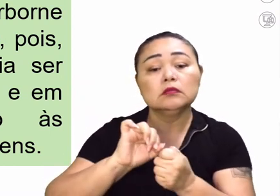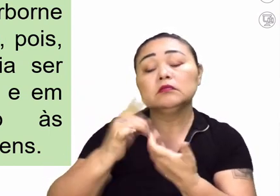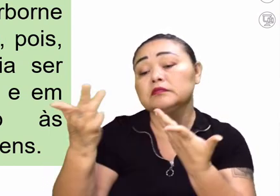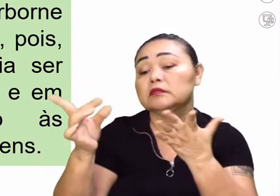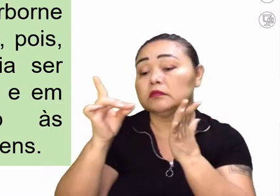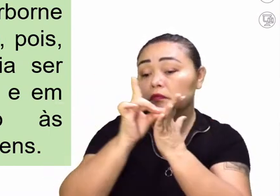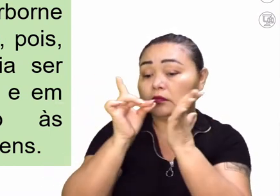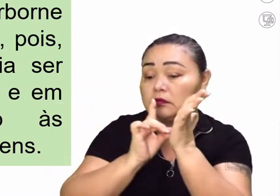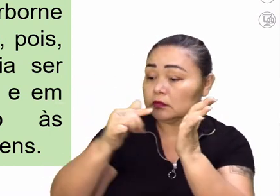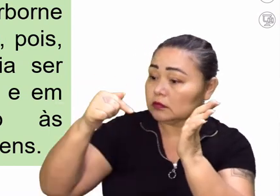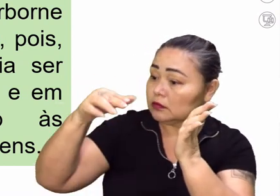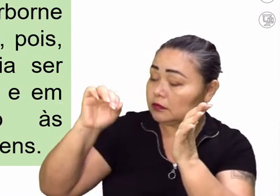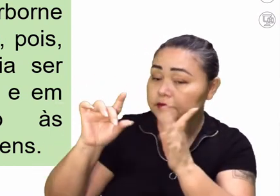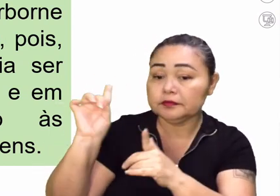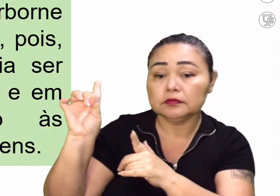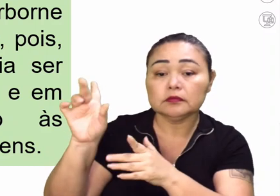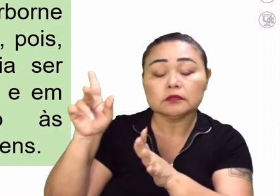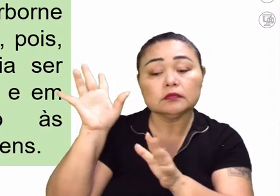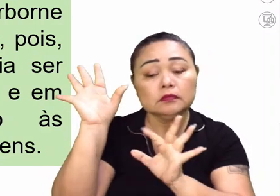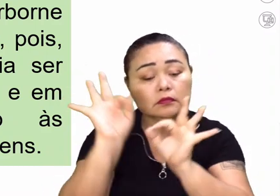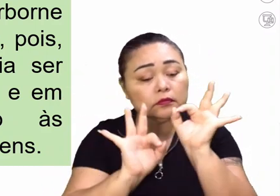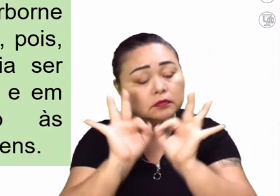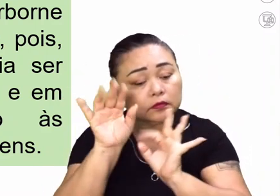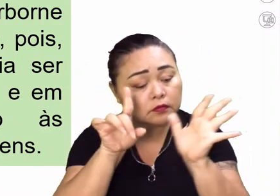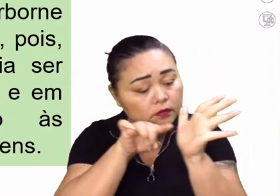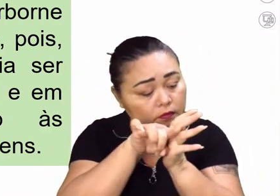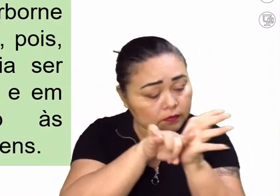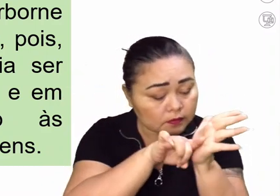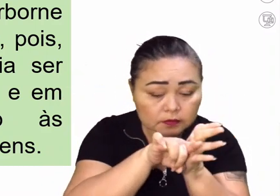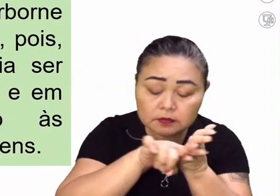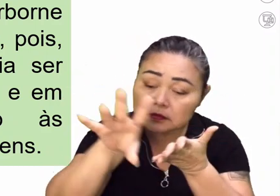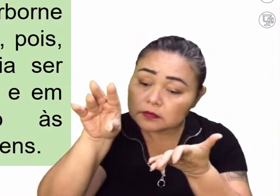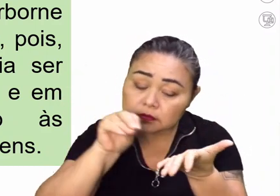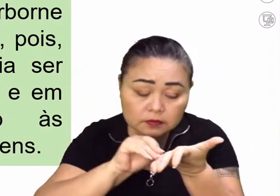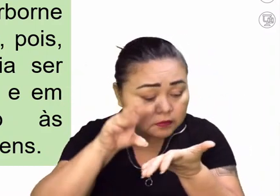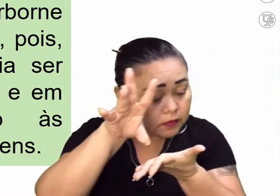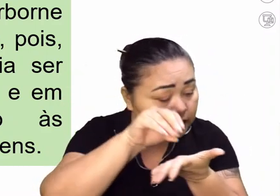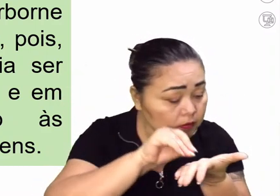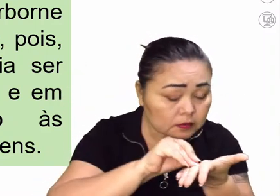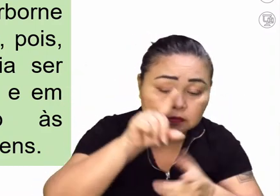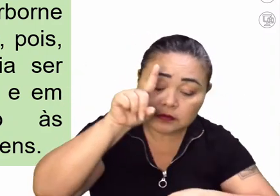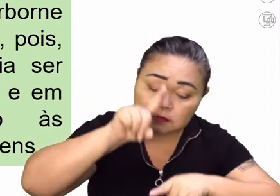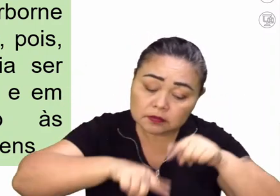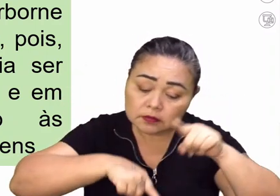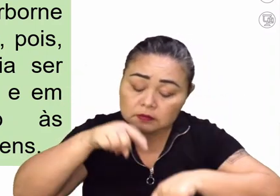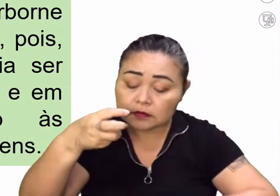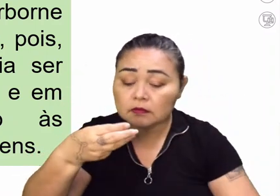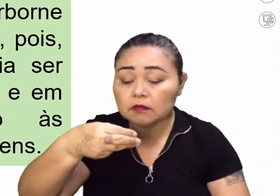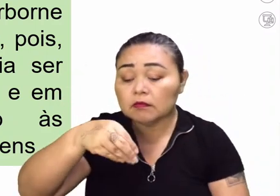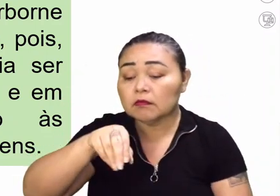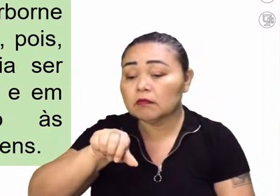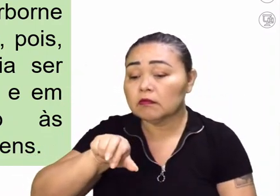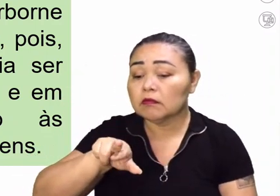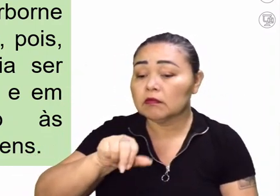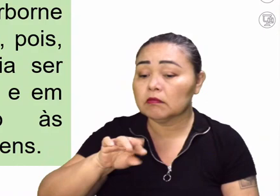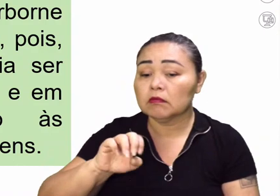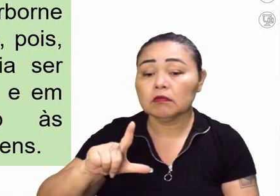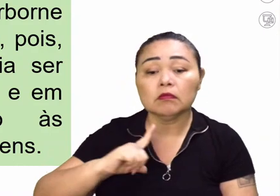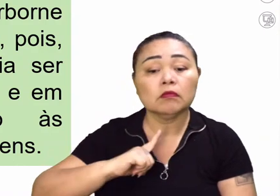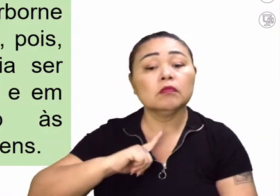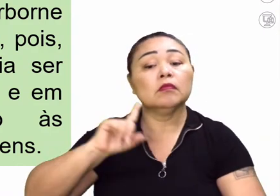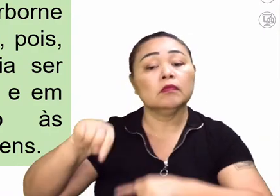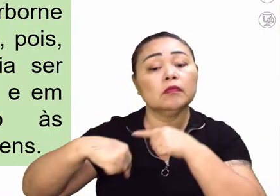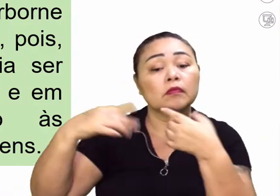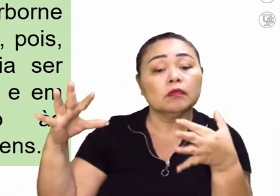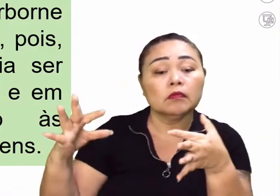que foi um projeto de pesquisa de recursos naturais do ministério de Minas e energia a partir do departamento